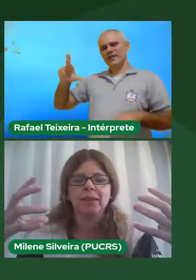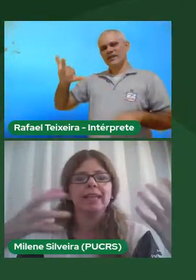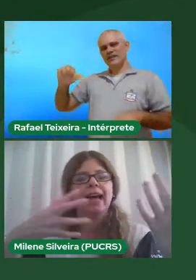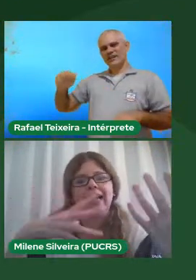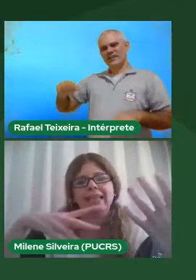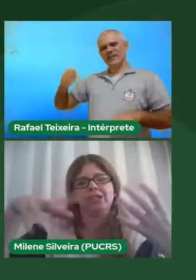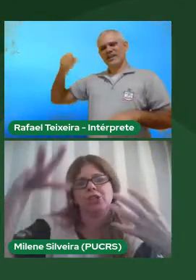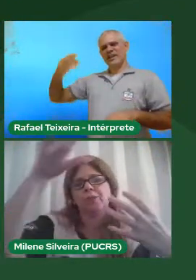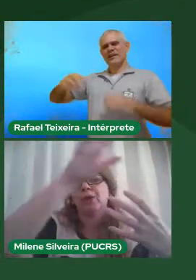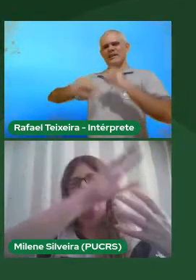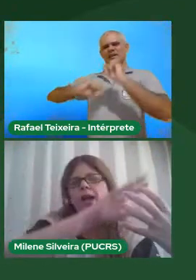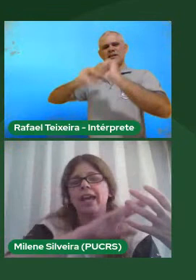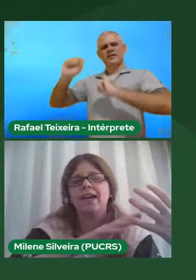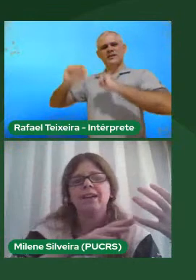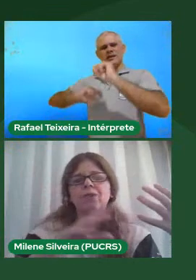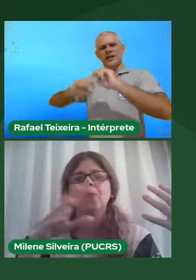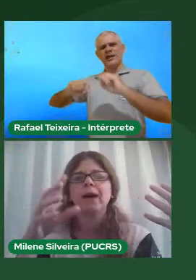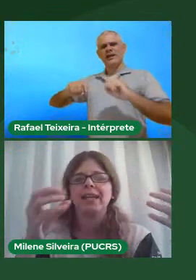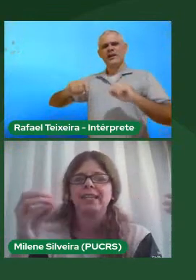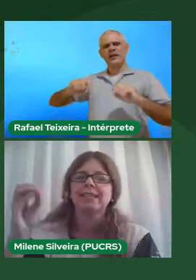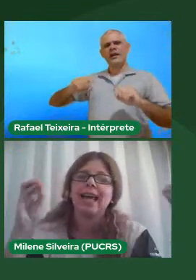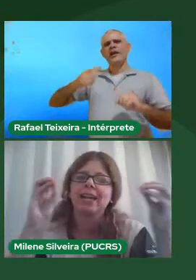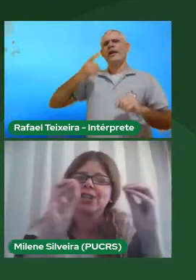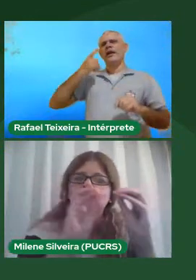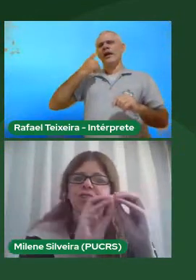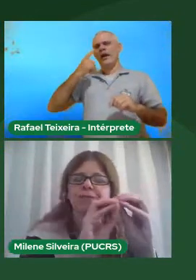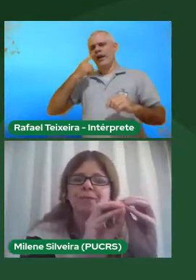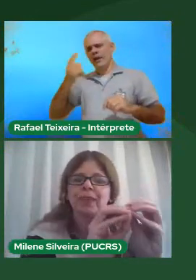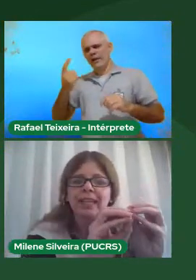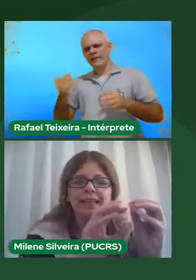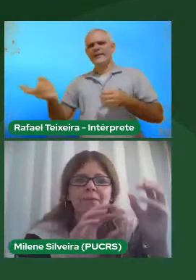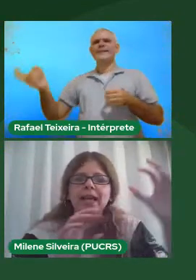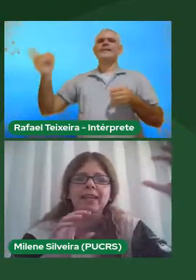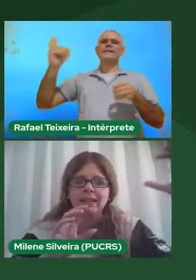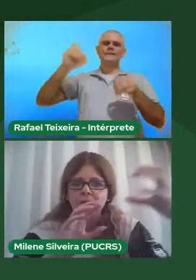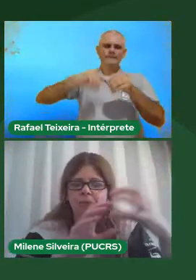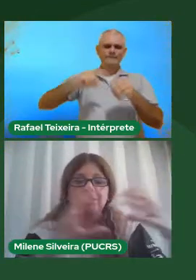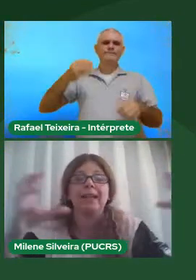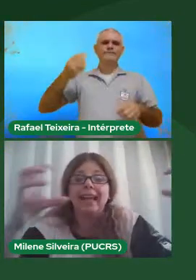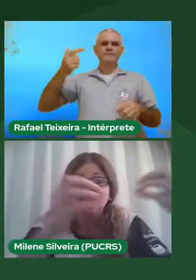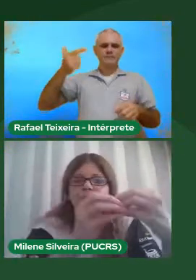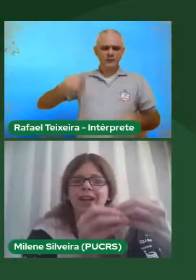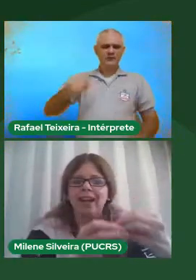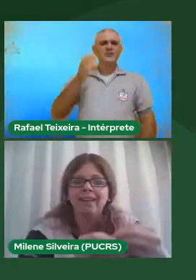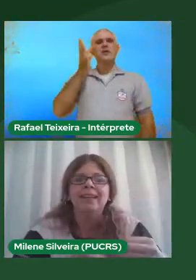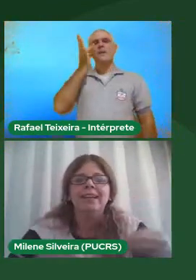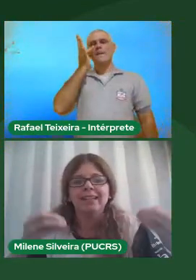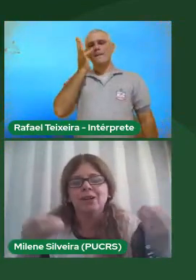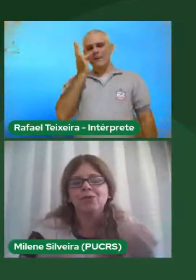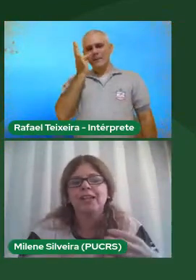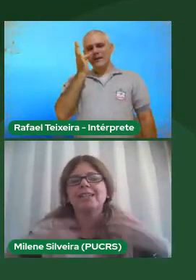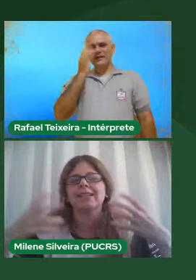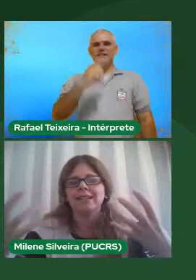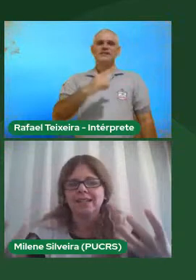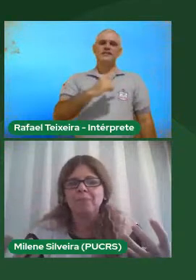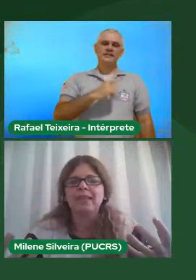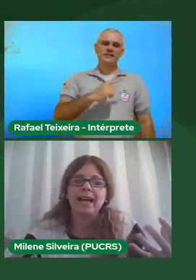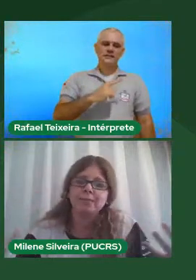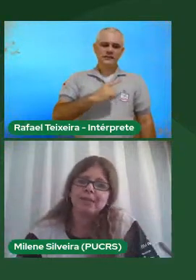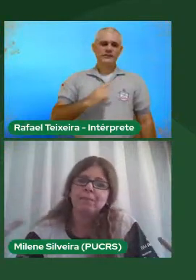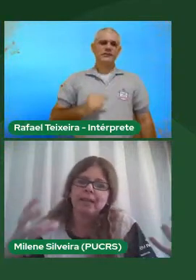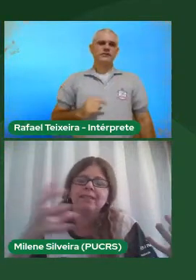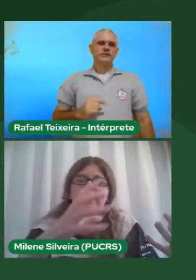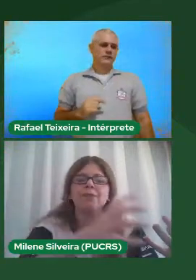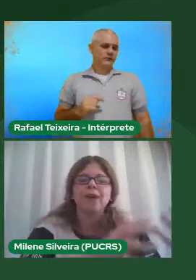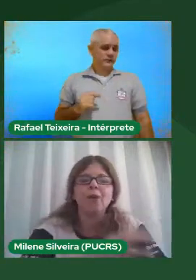ideia também, além da gente percorrer o país, é a gente ir também ir para dentro, né? E não só nas grandes